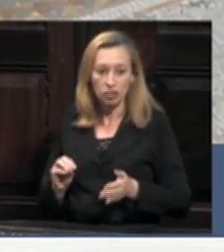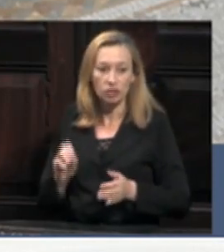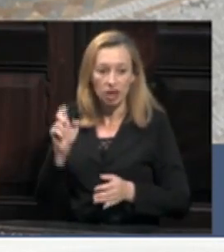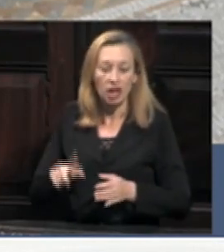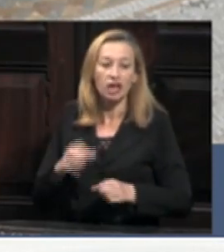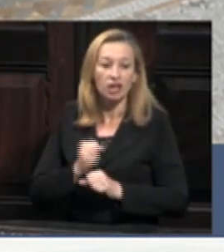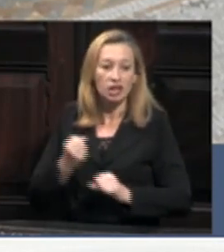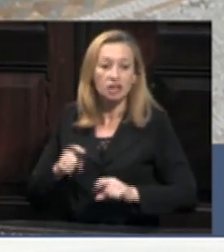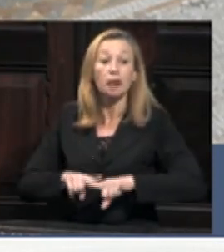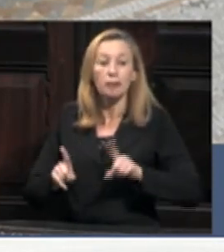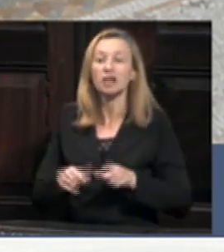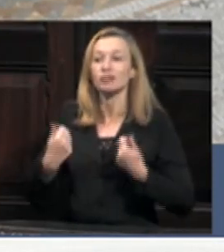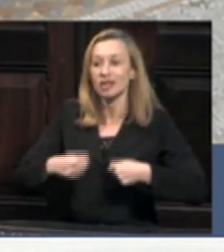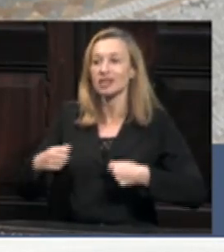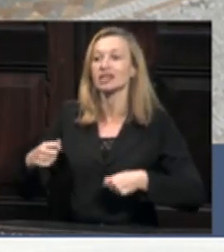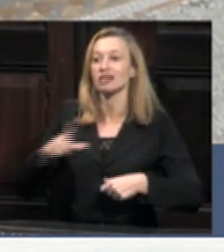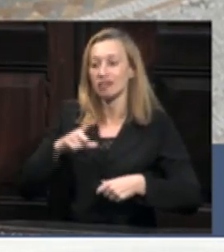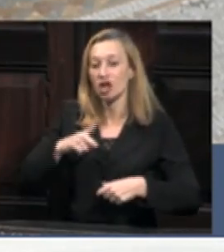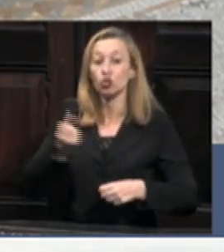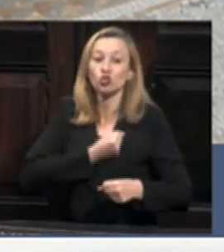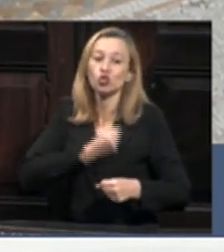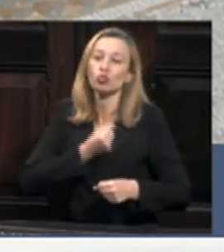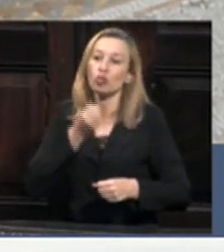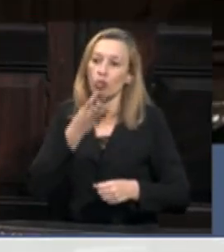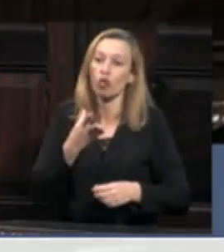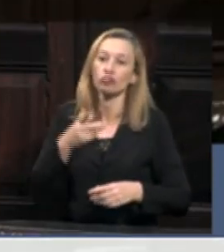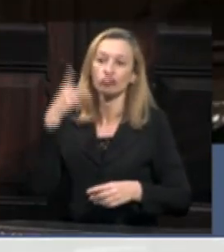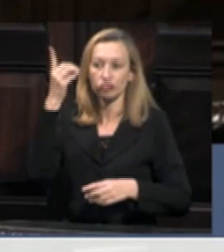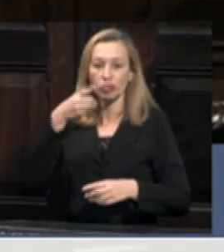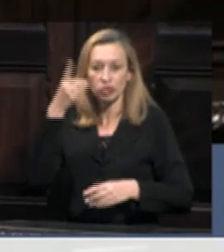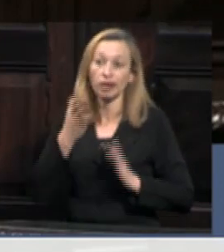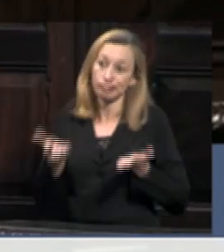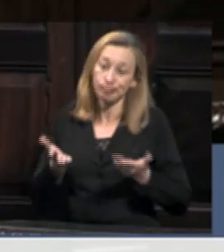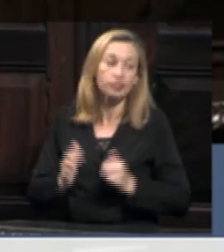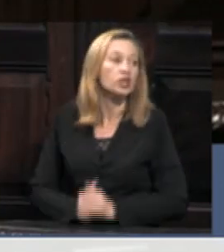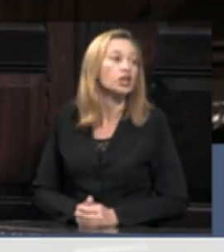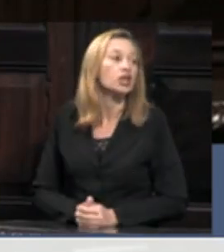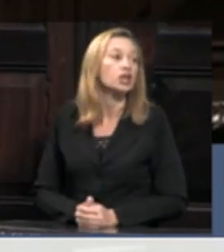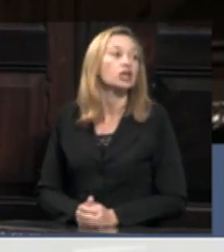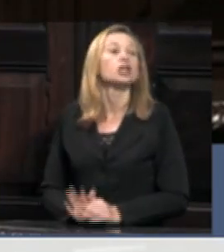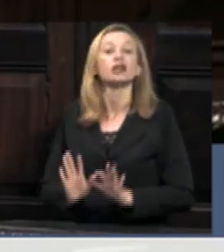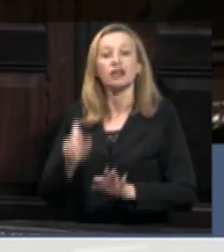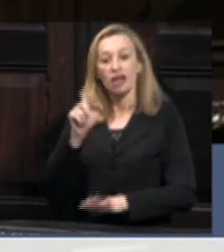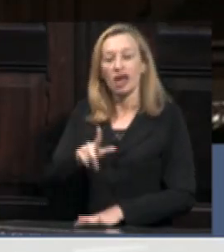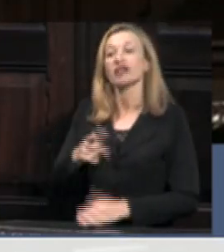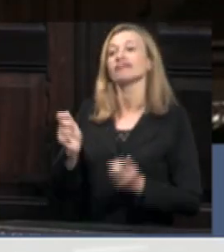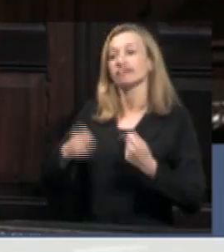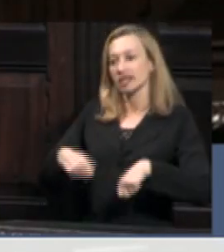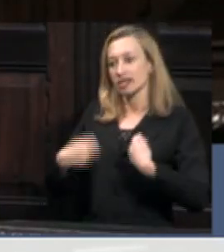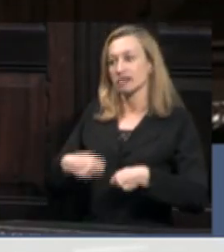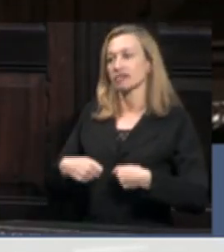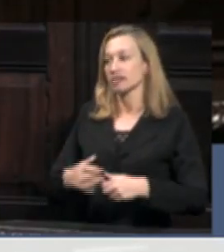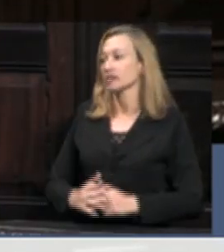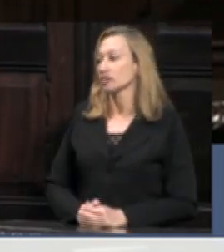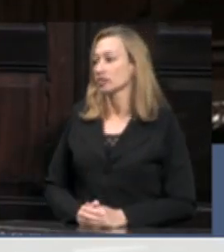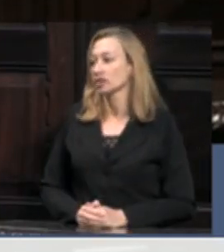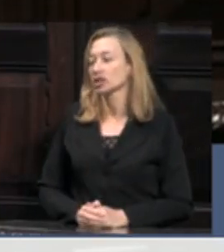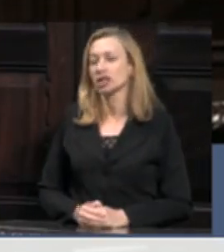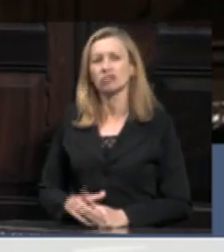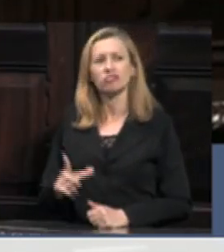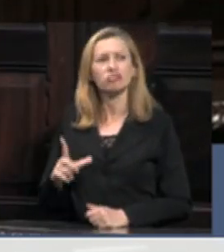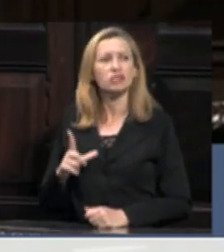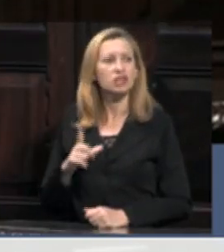ter o quórum. Deputado Paulo Ramos, eu estava falando aqui que é necessário que, pelo